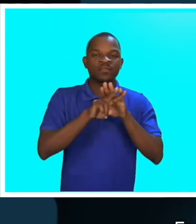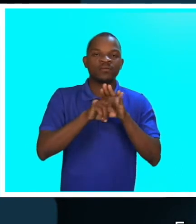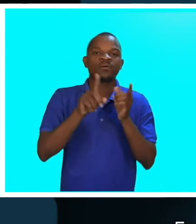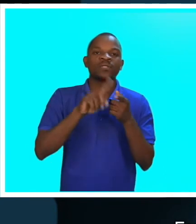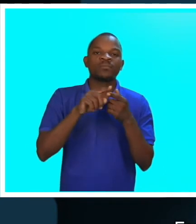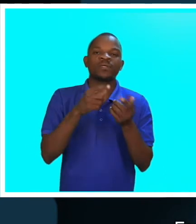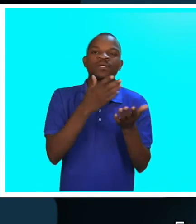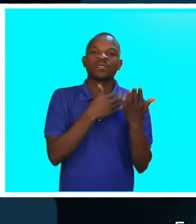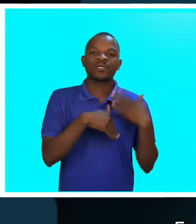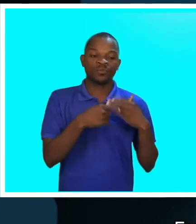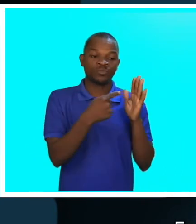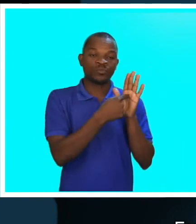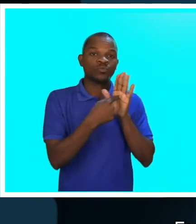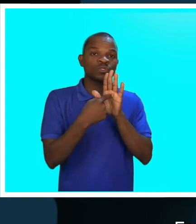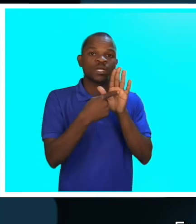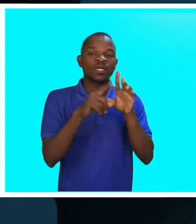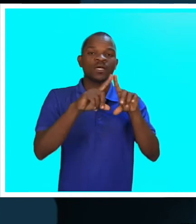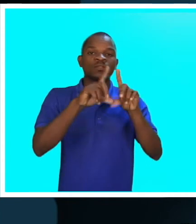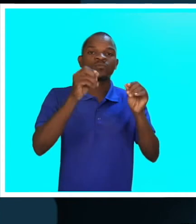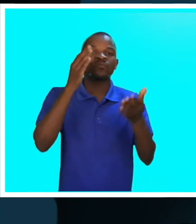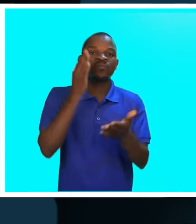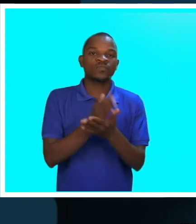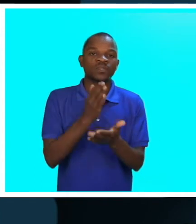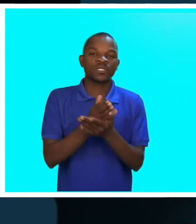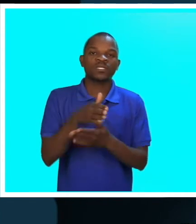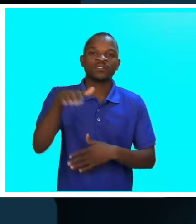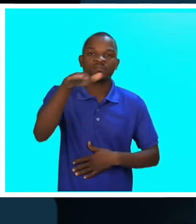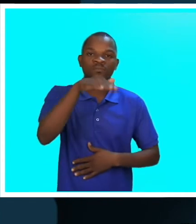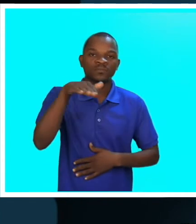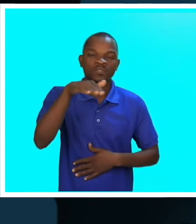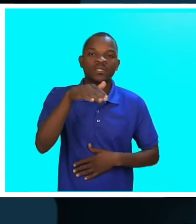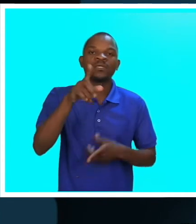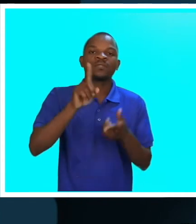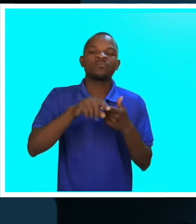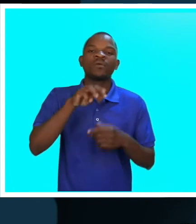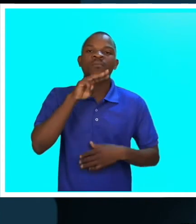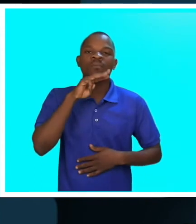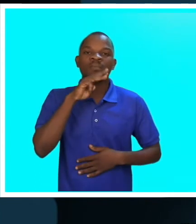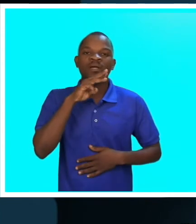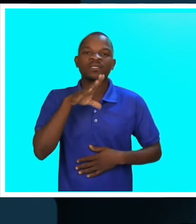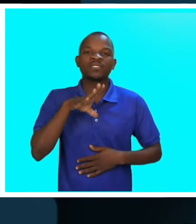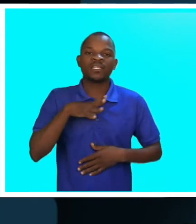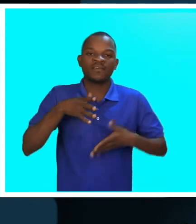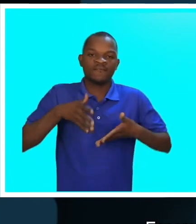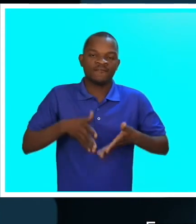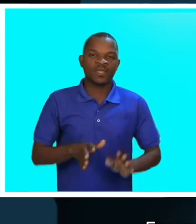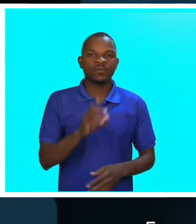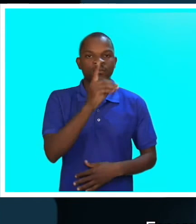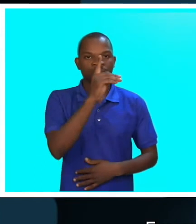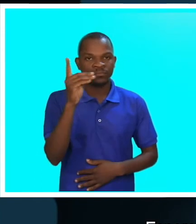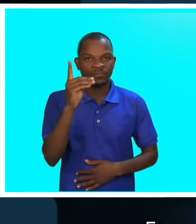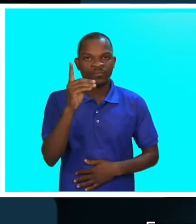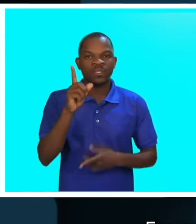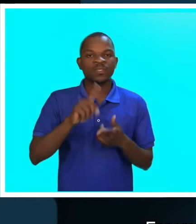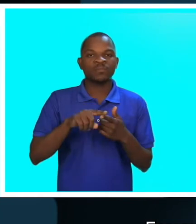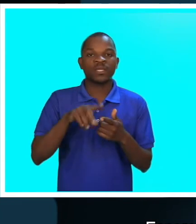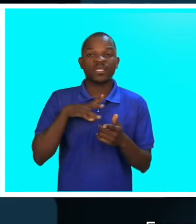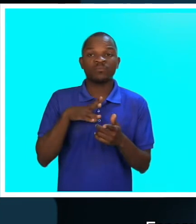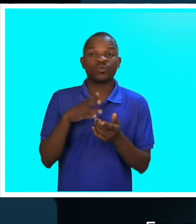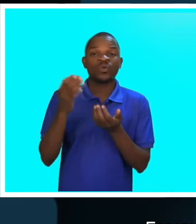a realidade que a sociedade vive, que as mães e os pais vivem com crianças com necessidades especiais. E nós